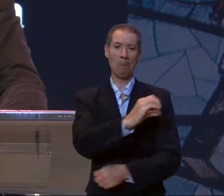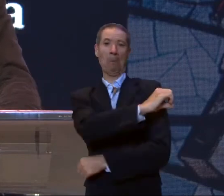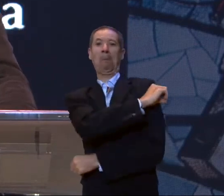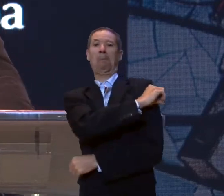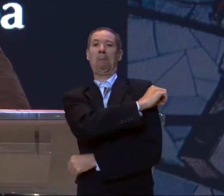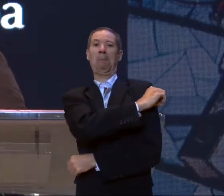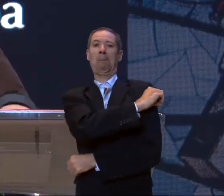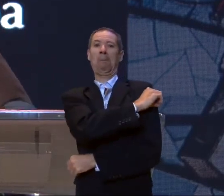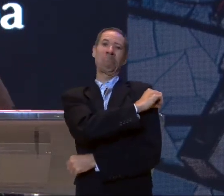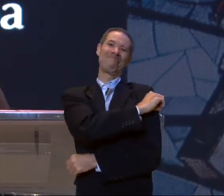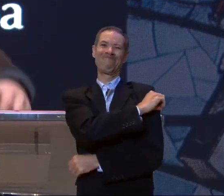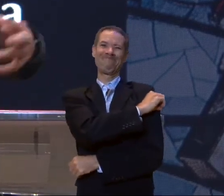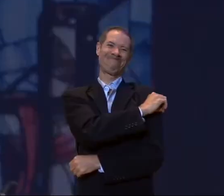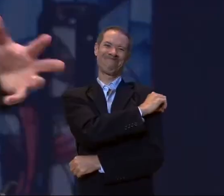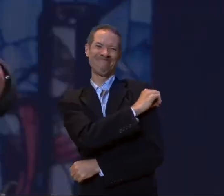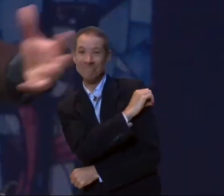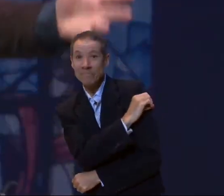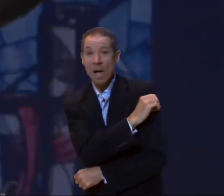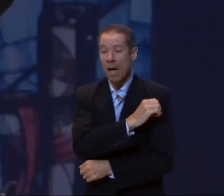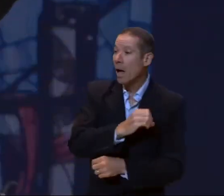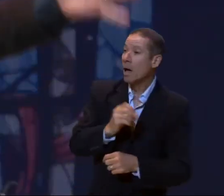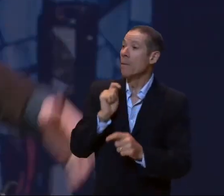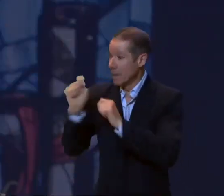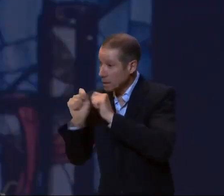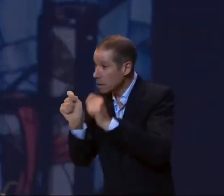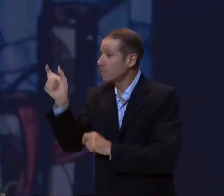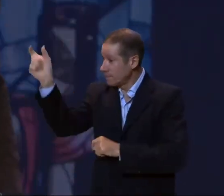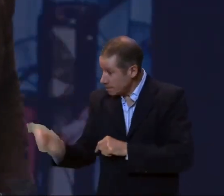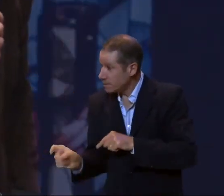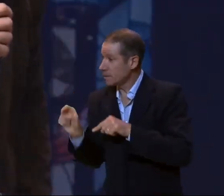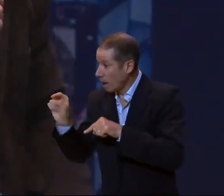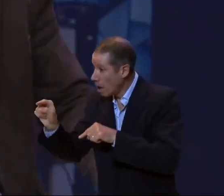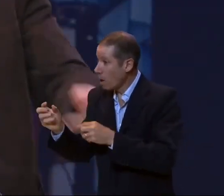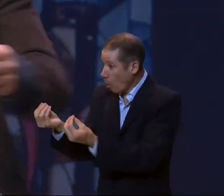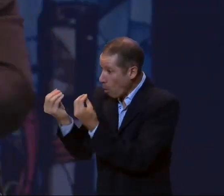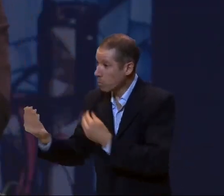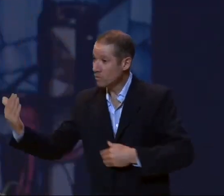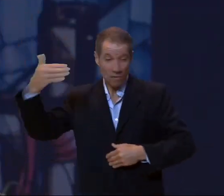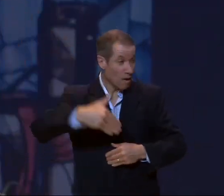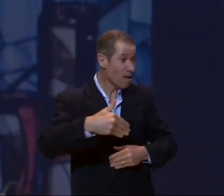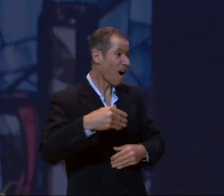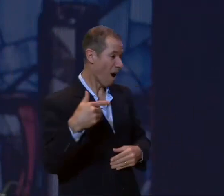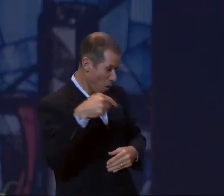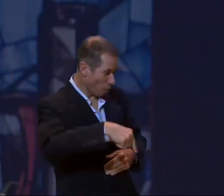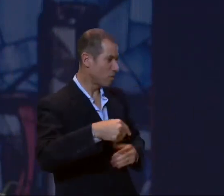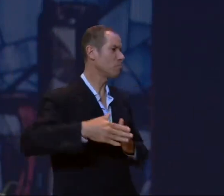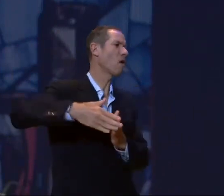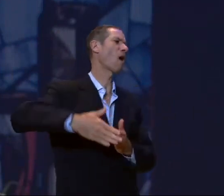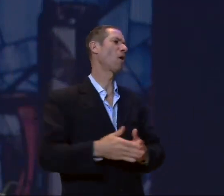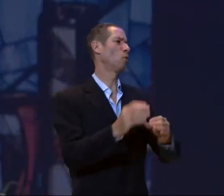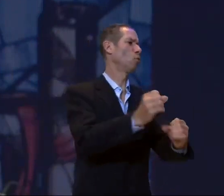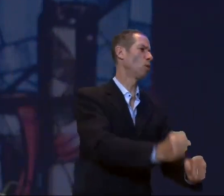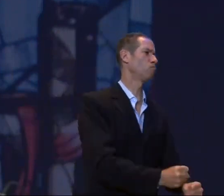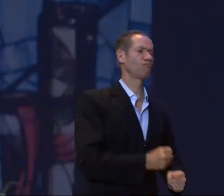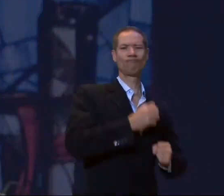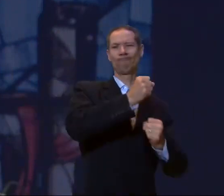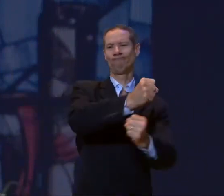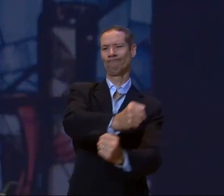semi-analfabeto. Ele então faz uma breve entrevista. Seu João, como você veio parar aqui? Ele falou: eu vim com a minha canoa fazendo